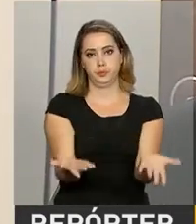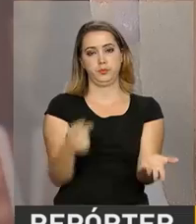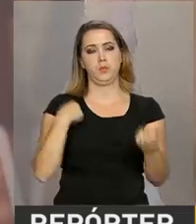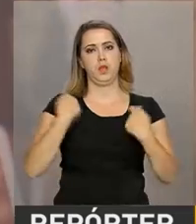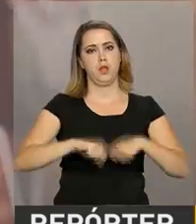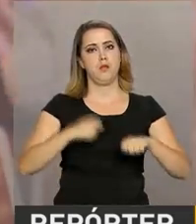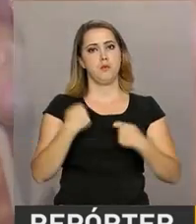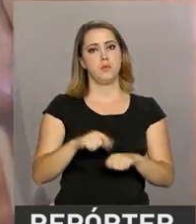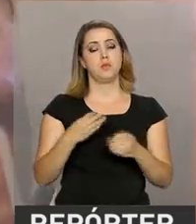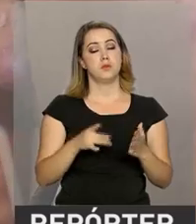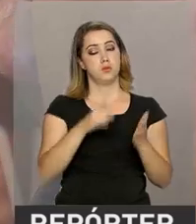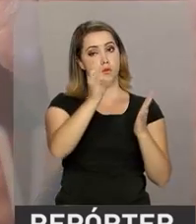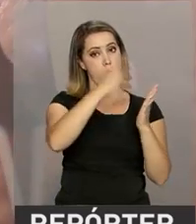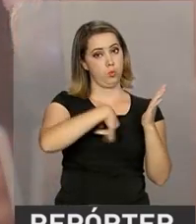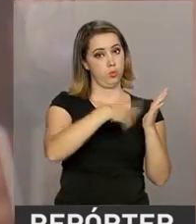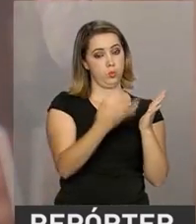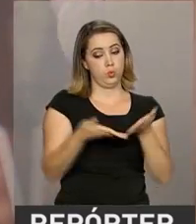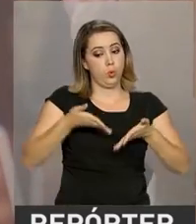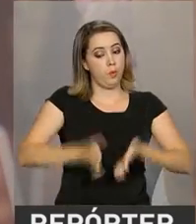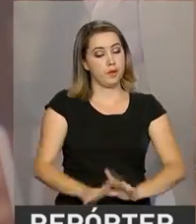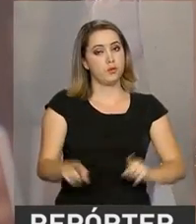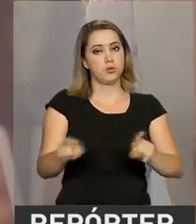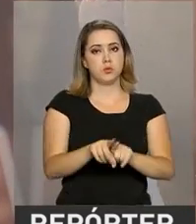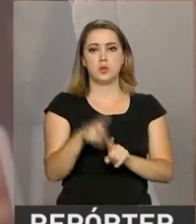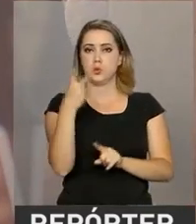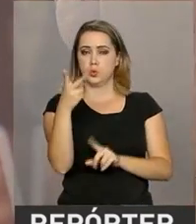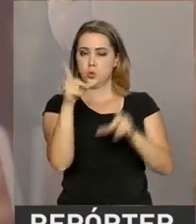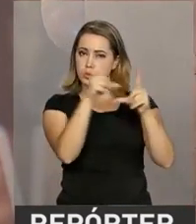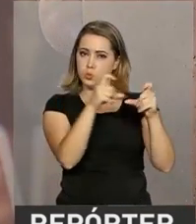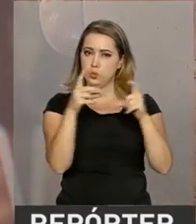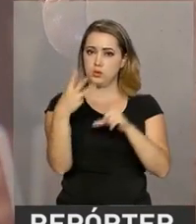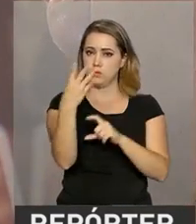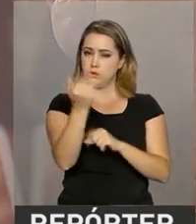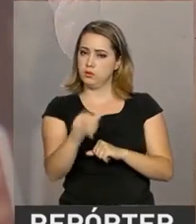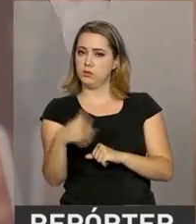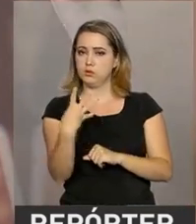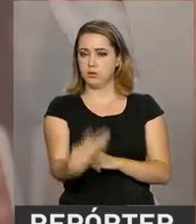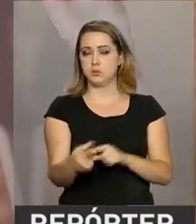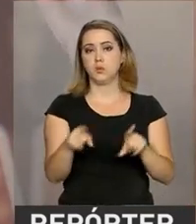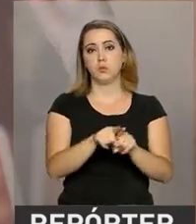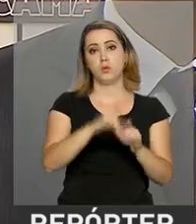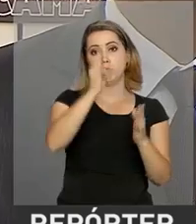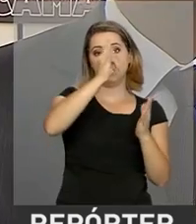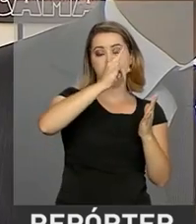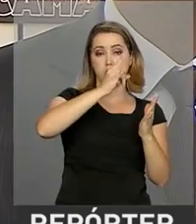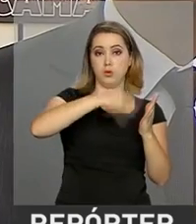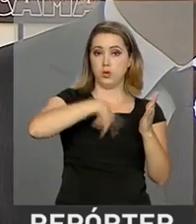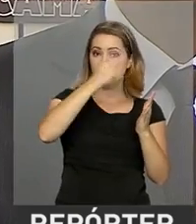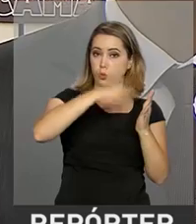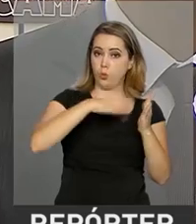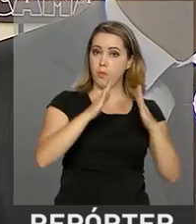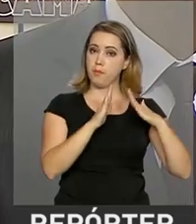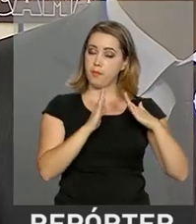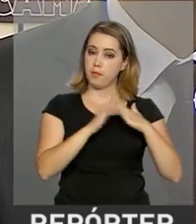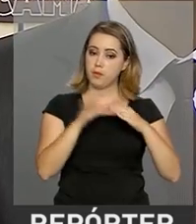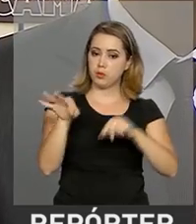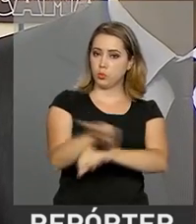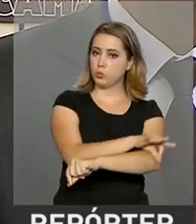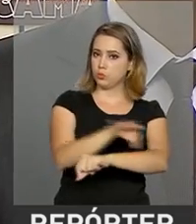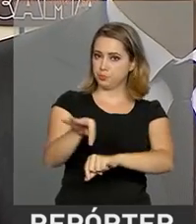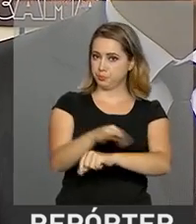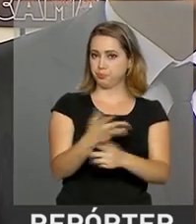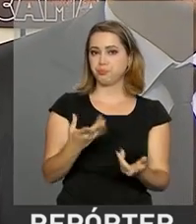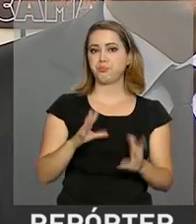apresentar a certidão de nascimento duas fotos 3 por4 e um comprovante de residência o serviço militar é